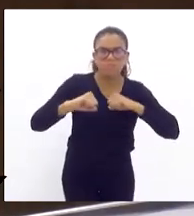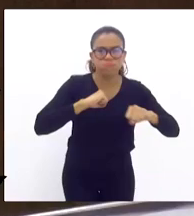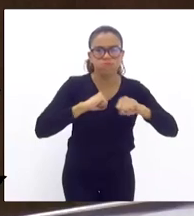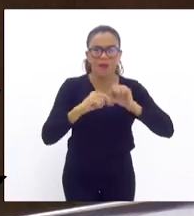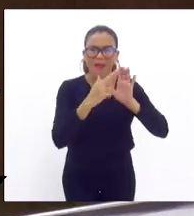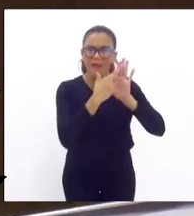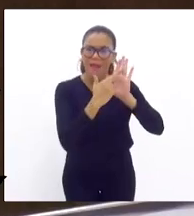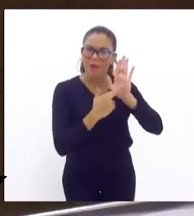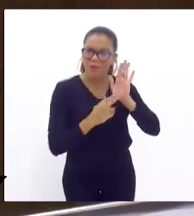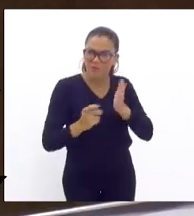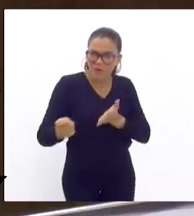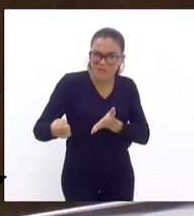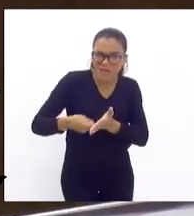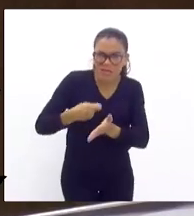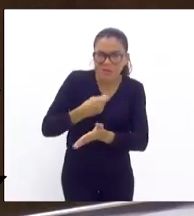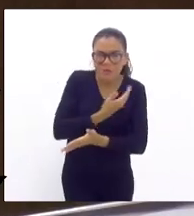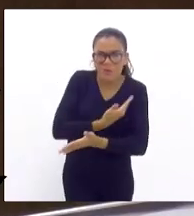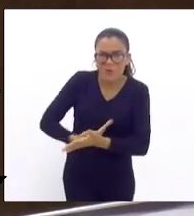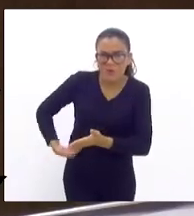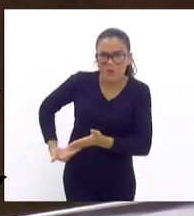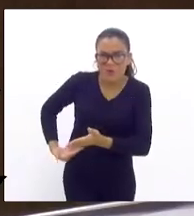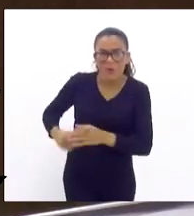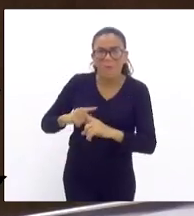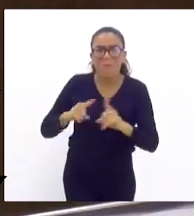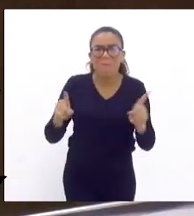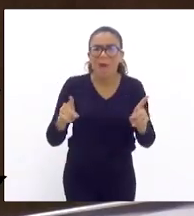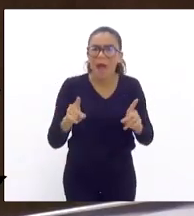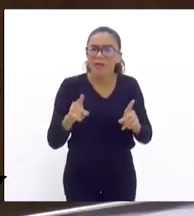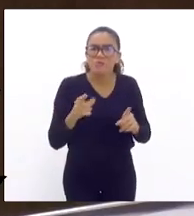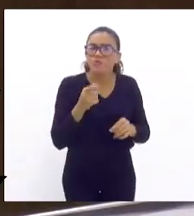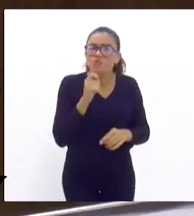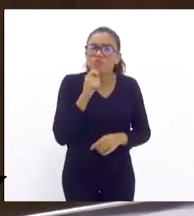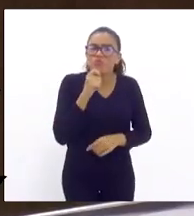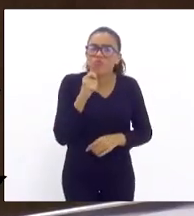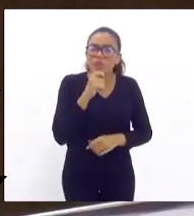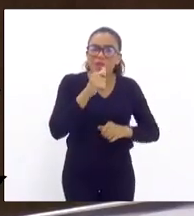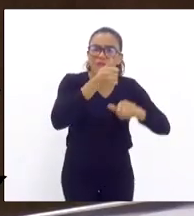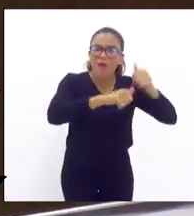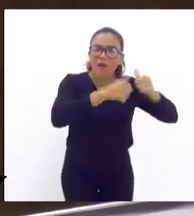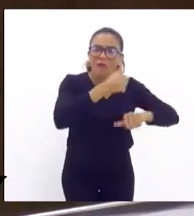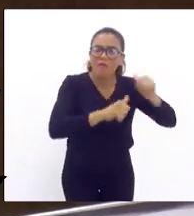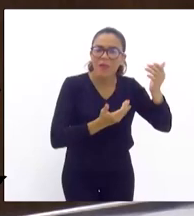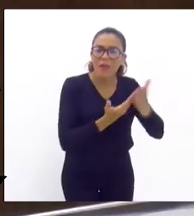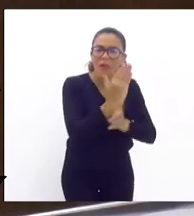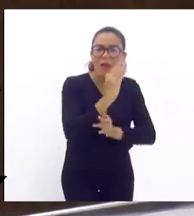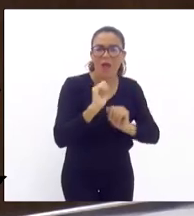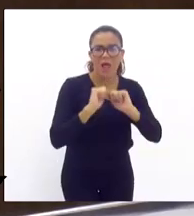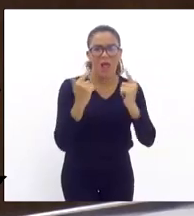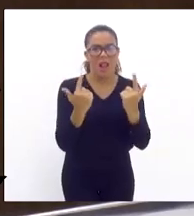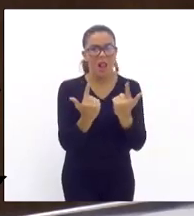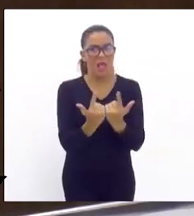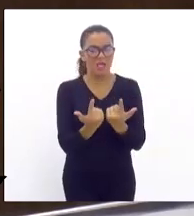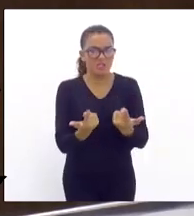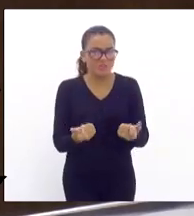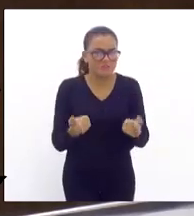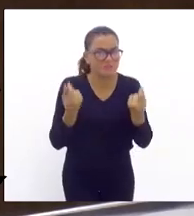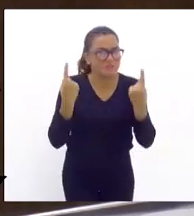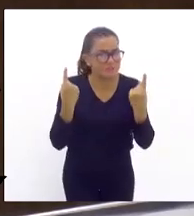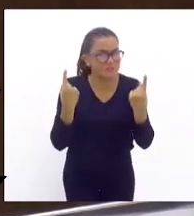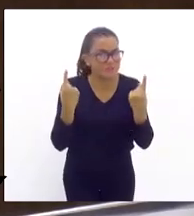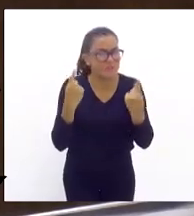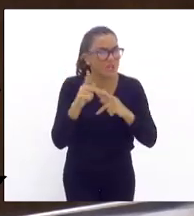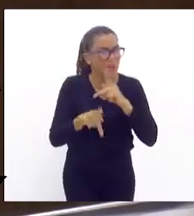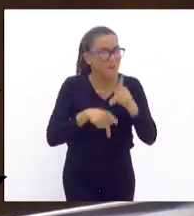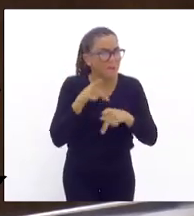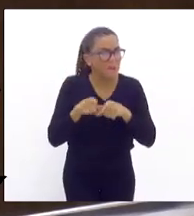foi assinado sem apreciação aqui e, principalmente, da população. E